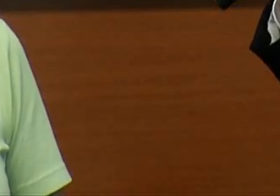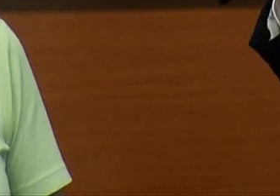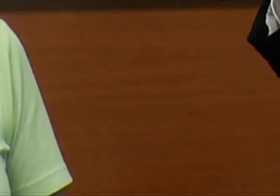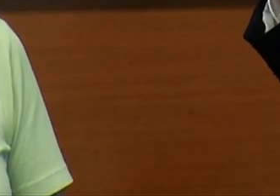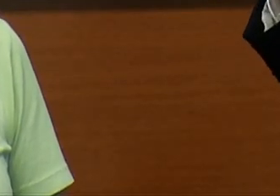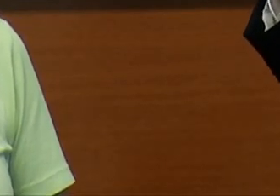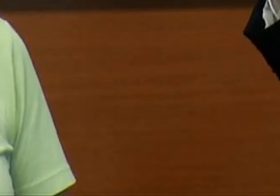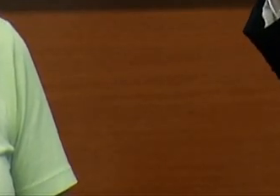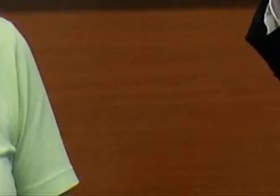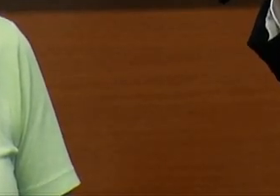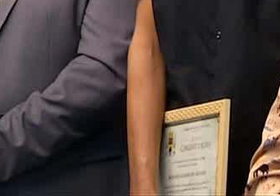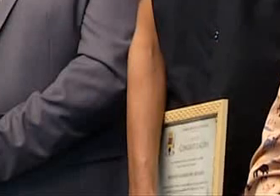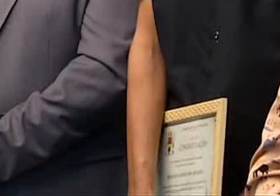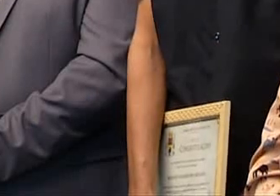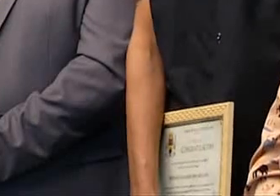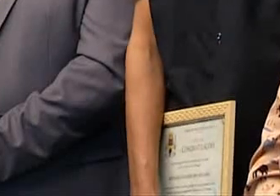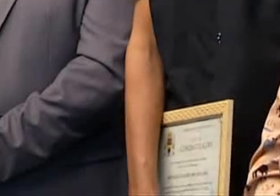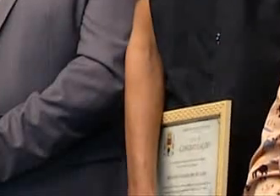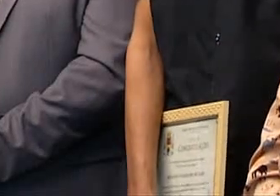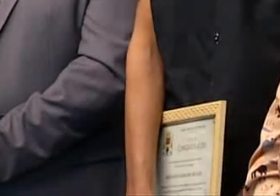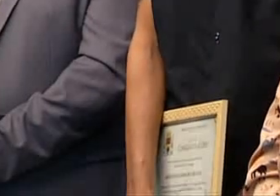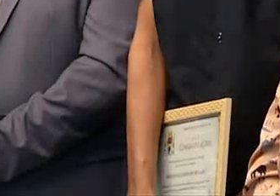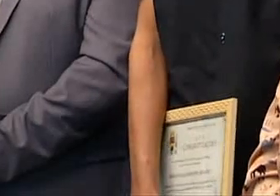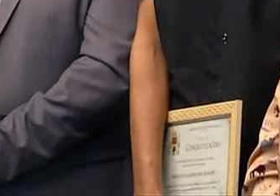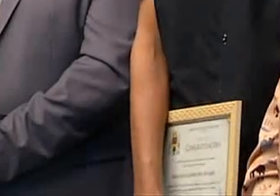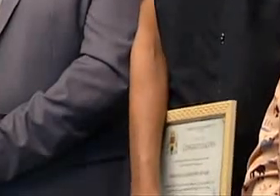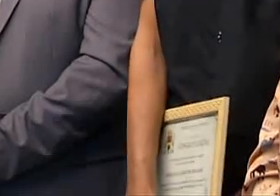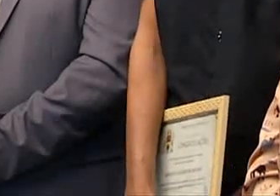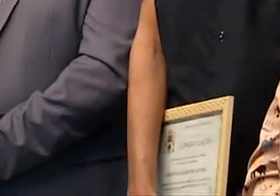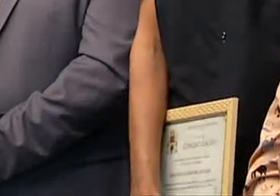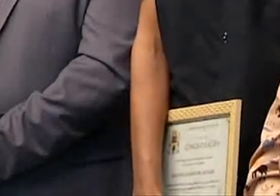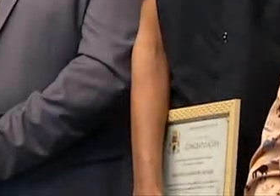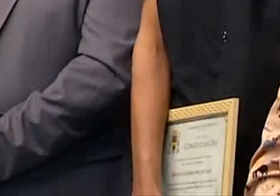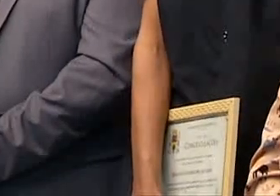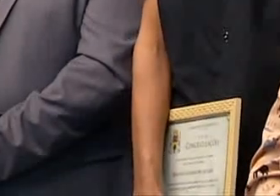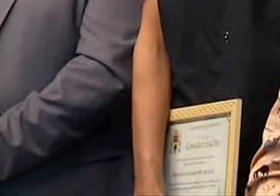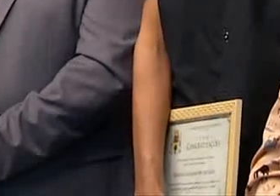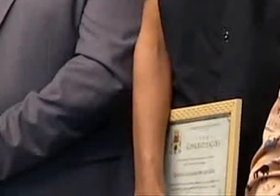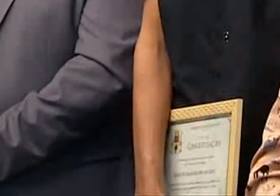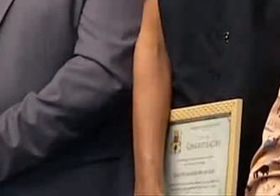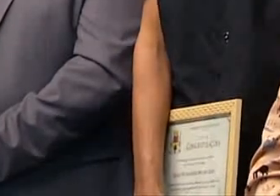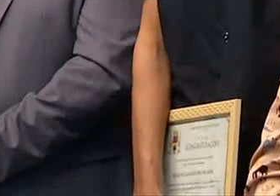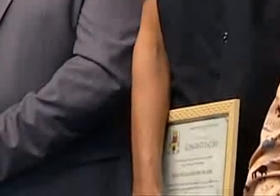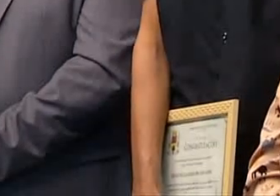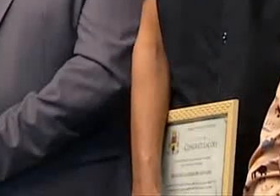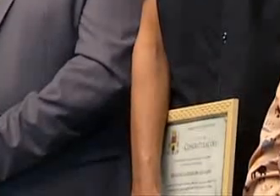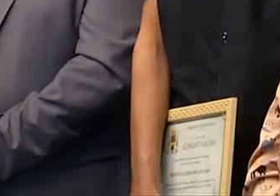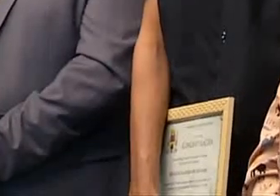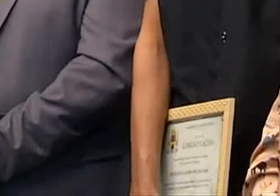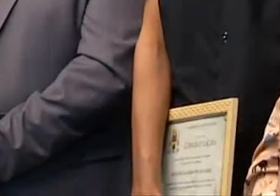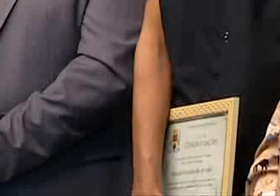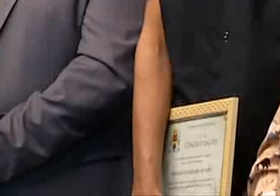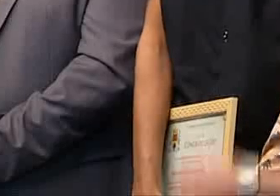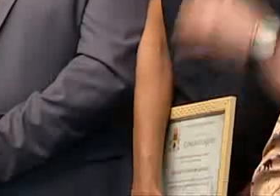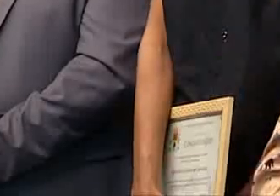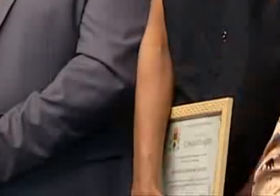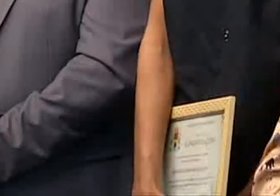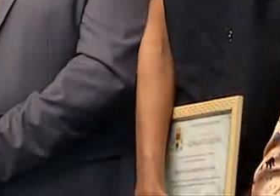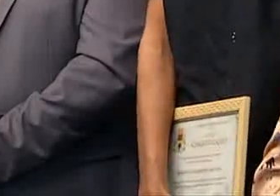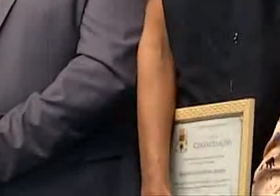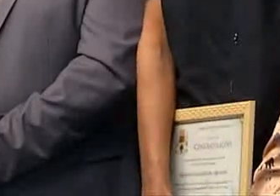de mais alegria, porque são duas pessoas que estimo, duas pessoas que eu tenho um carinho e que, sinceramente, quero deixar aqui